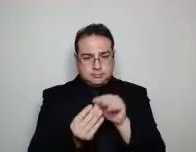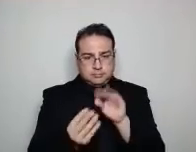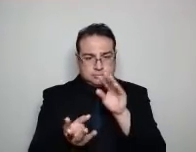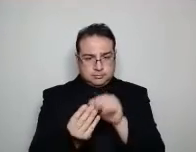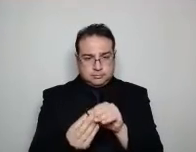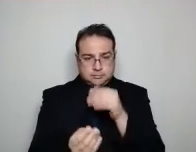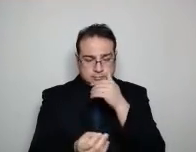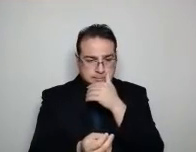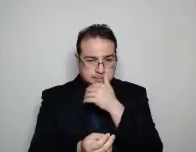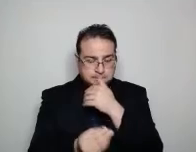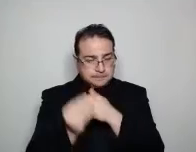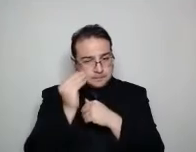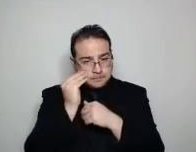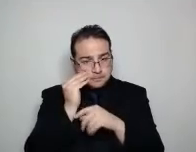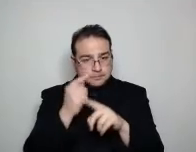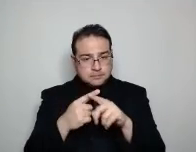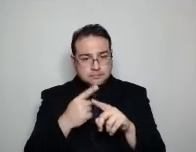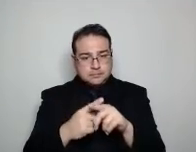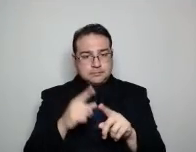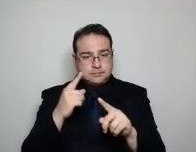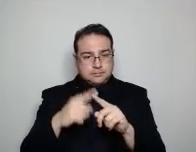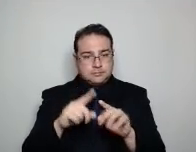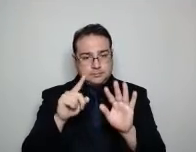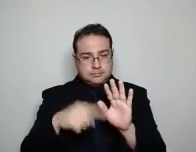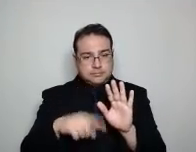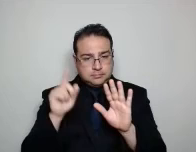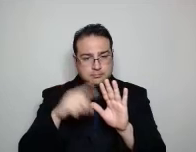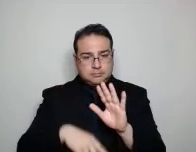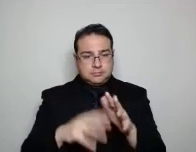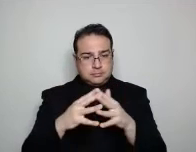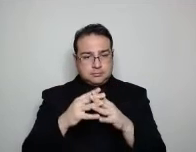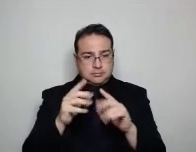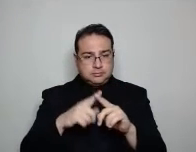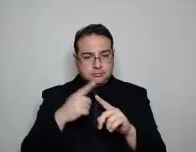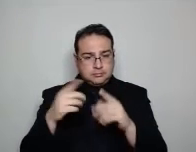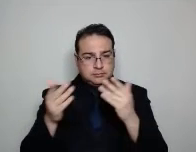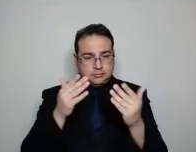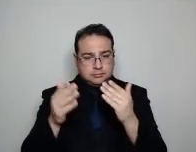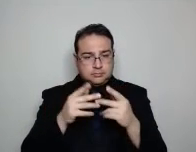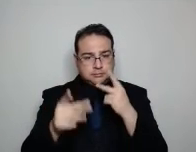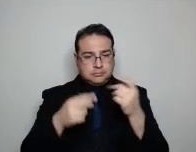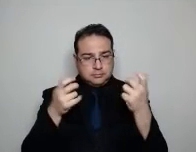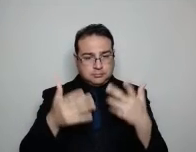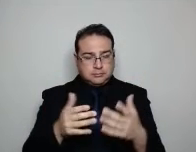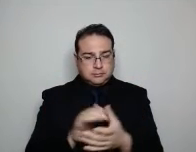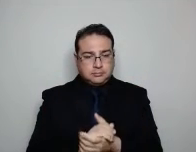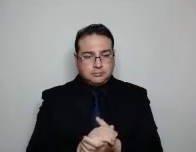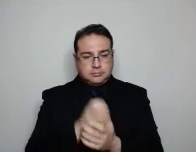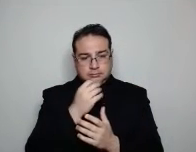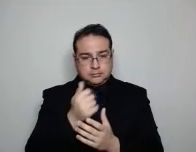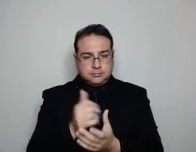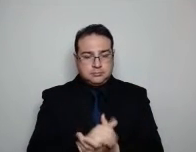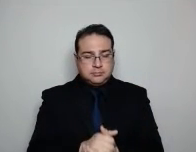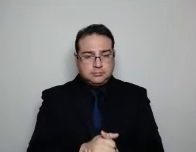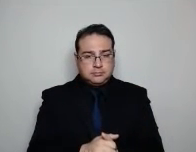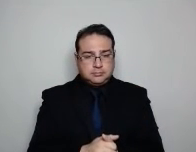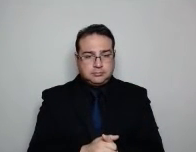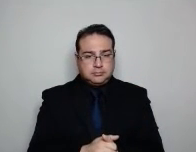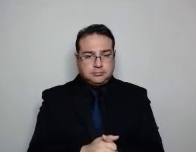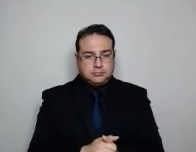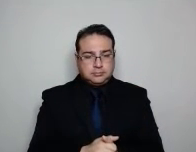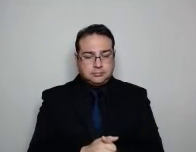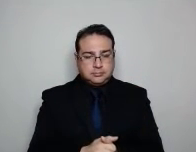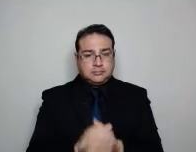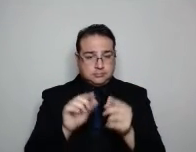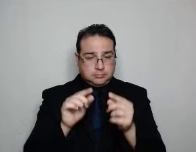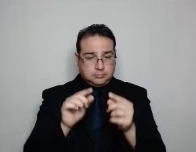Tentarei, porque esse caso já é um pouco mais complexo dos demais que eu falei. Sim, mas tudo bem. O caso,